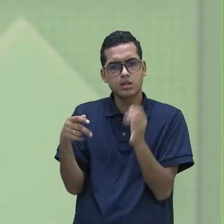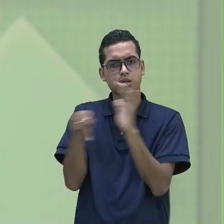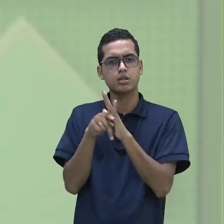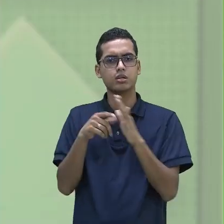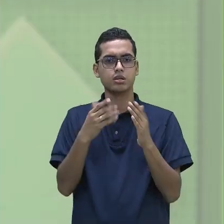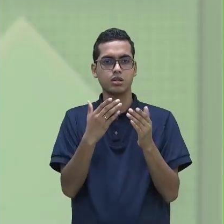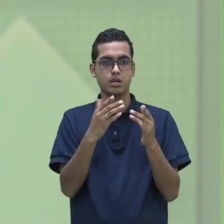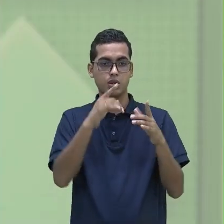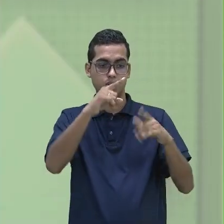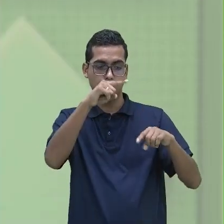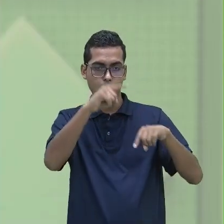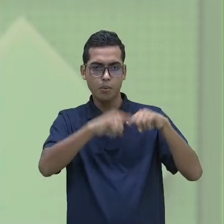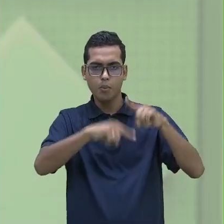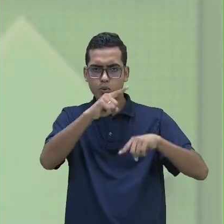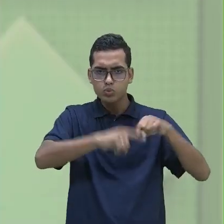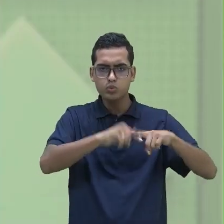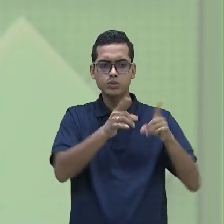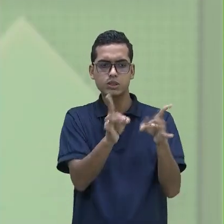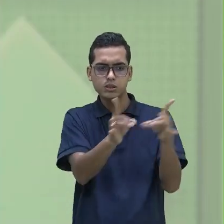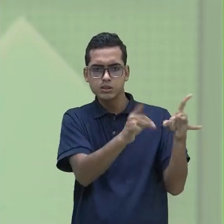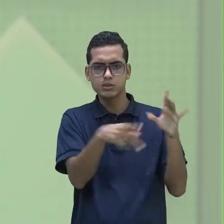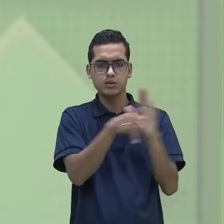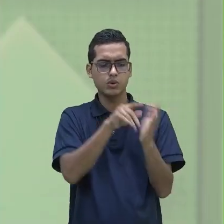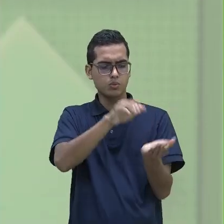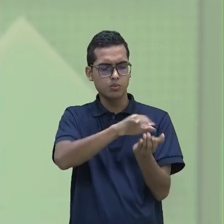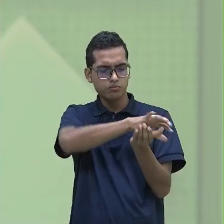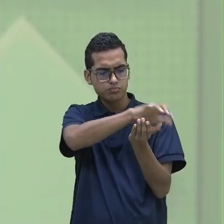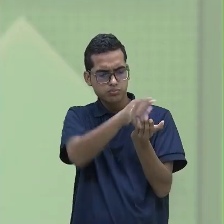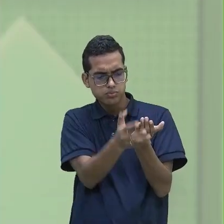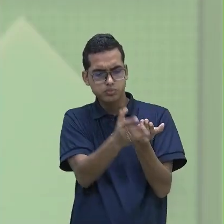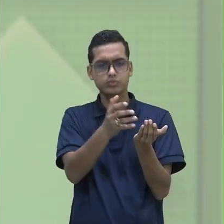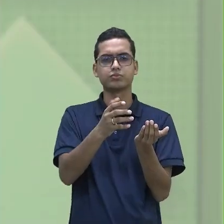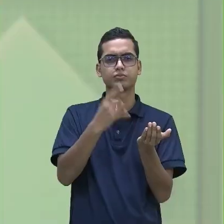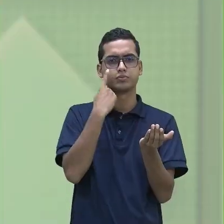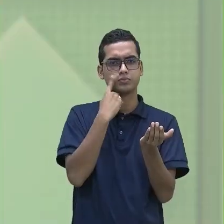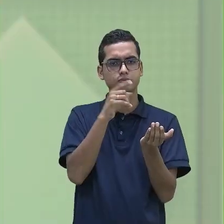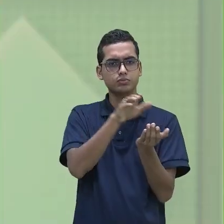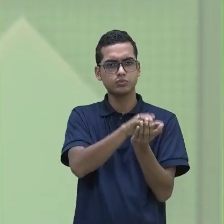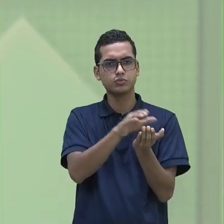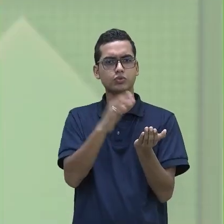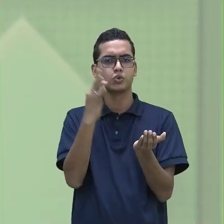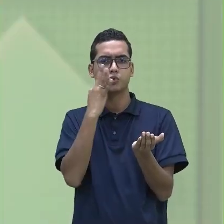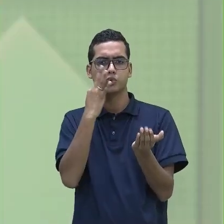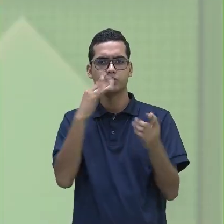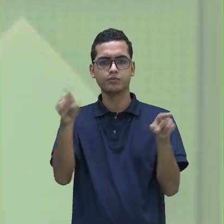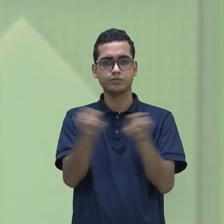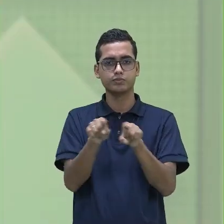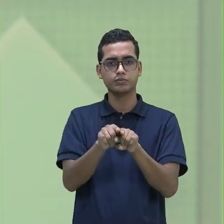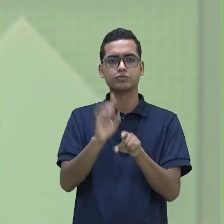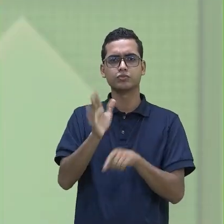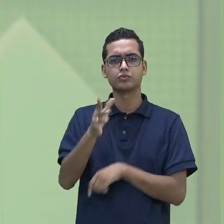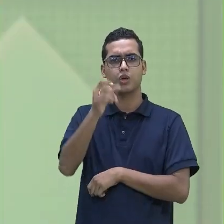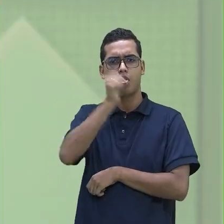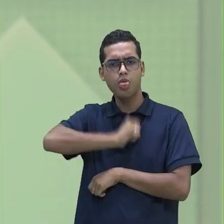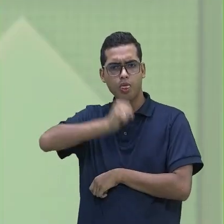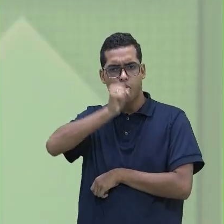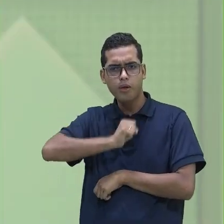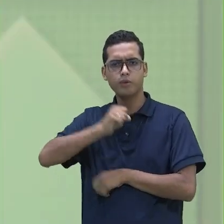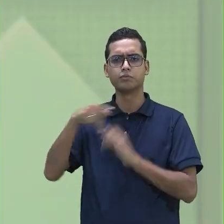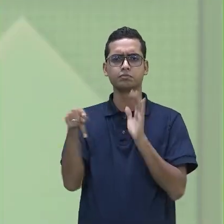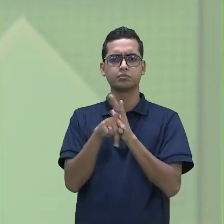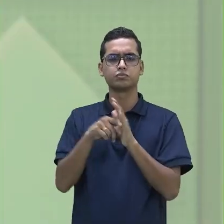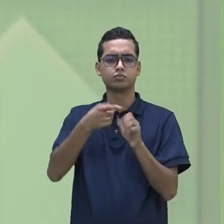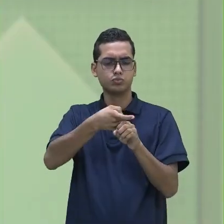que utilizam frutas, né? Imagina sorvete. Eu já consumi sorvete de Tucumã, né?